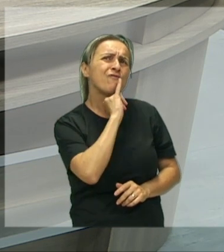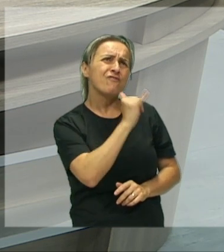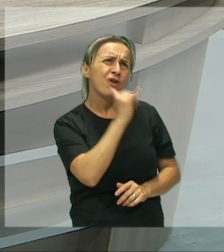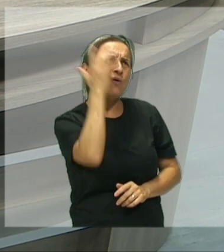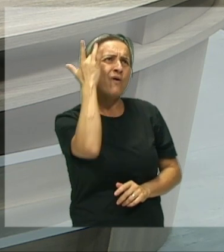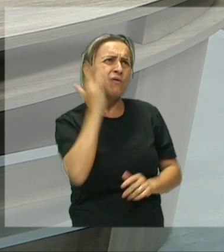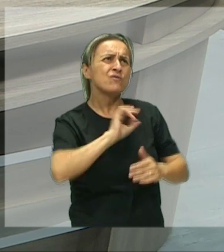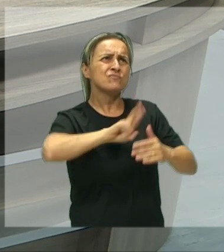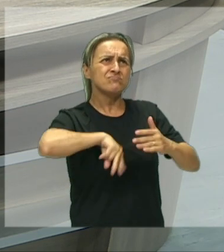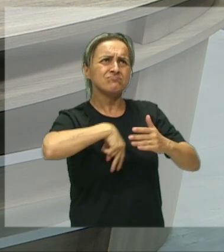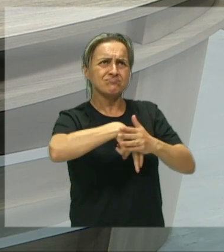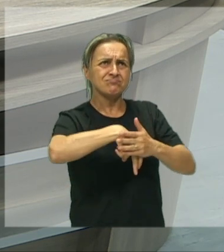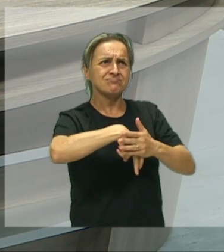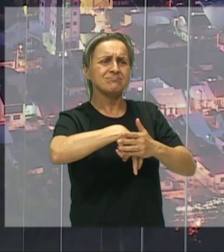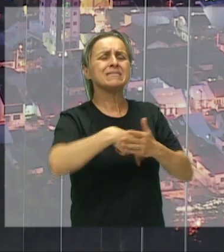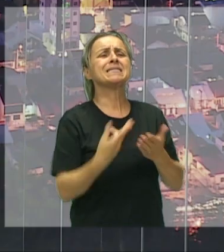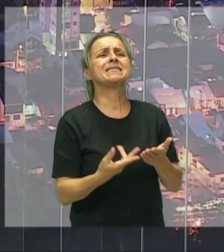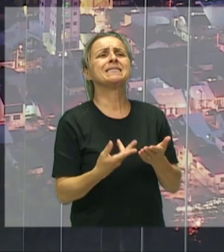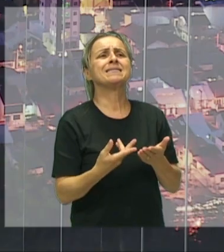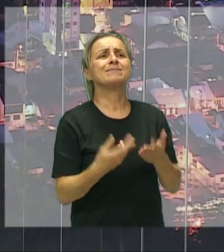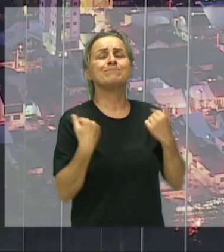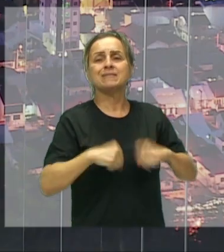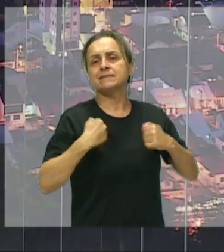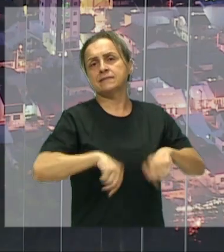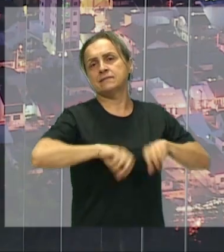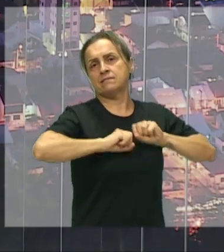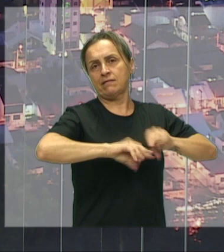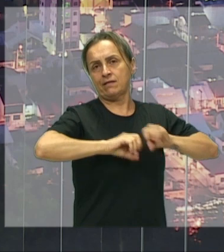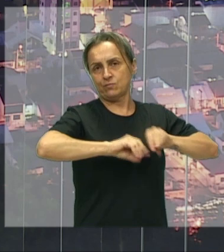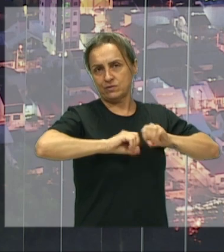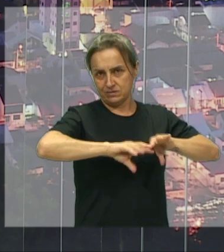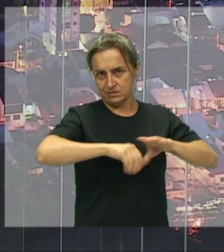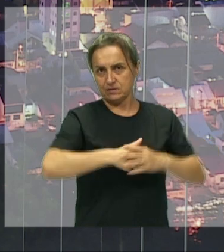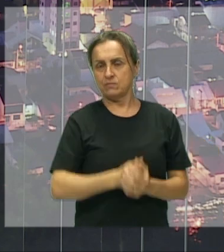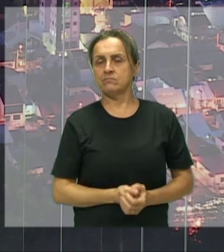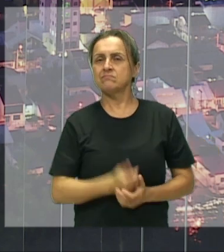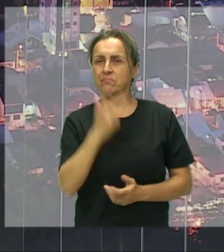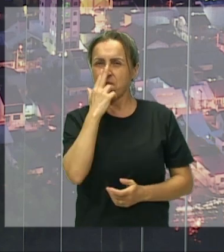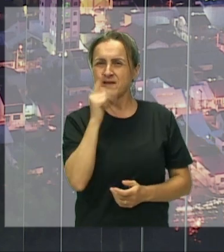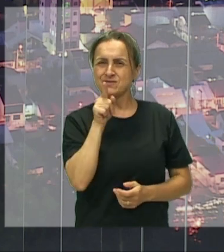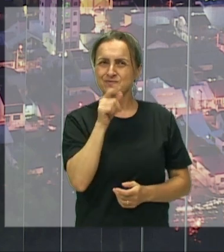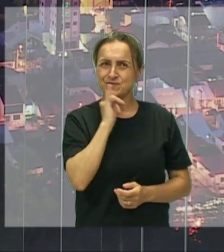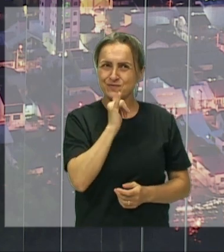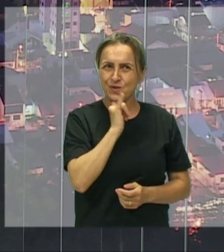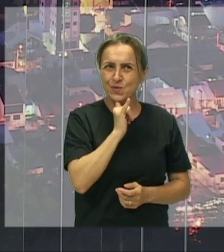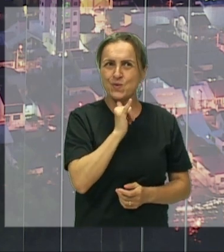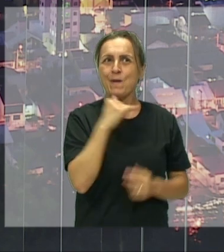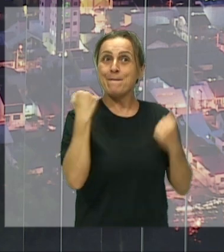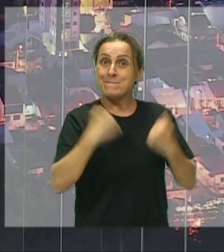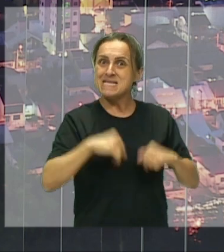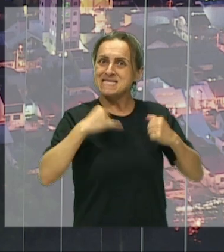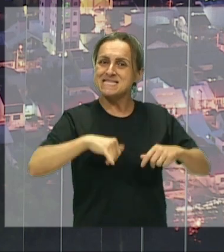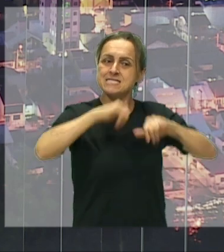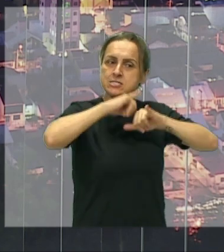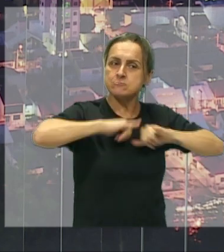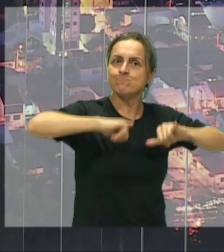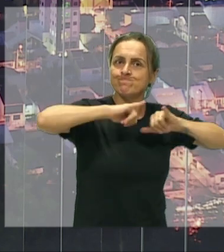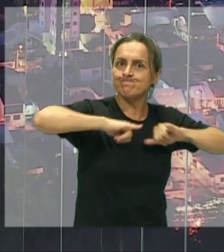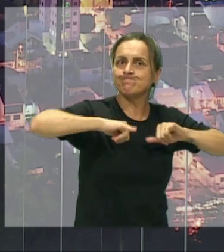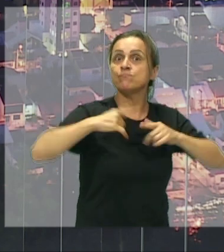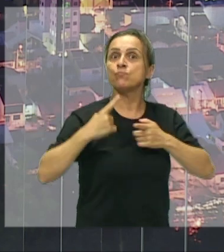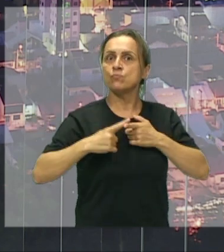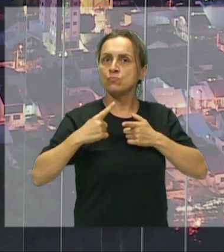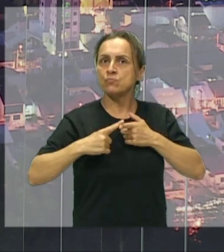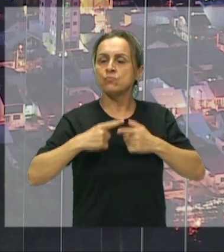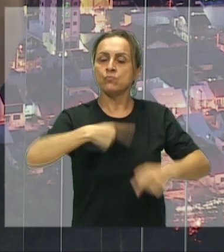até uma frase sua que o senhor disse assim, a gente precisa ainda dessas campanhas para que os nossos filhos,